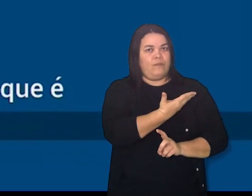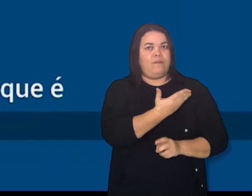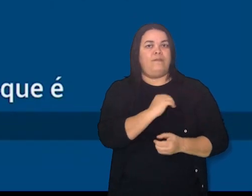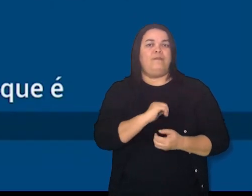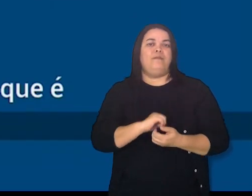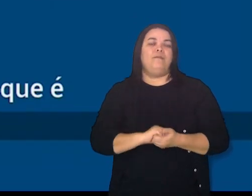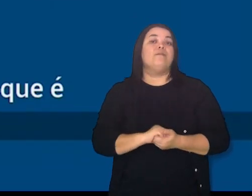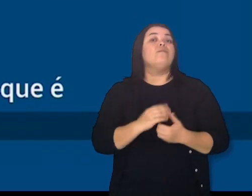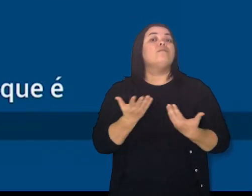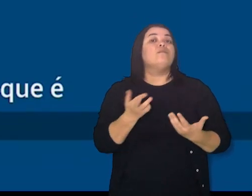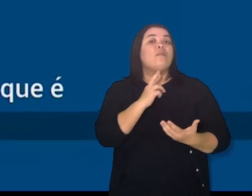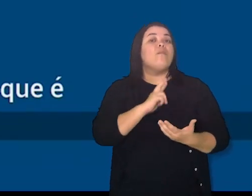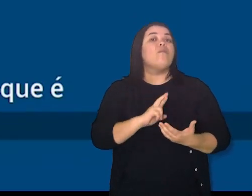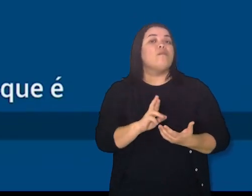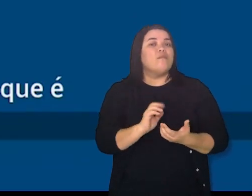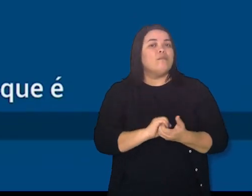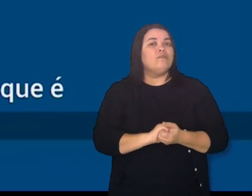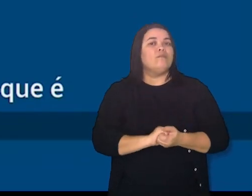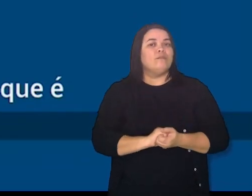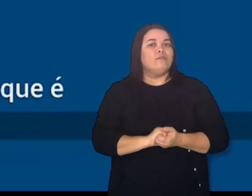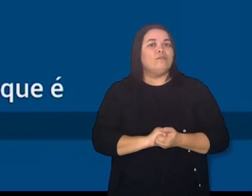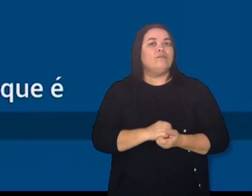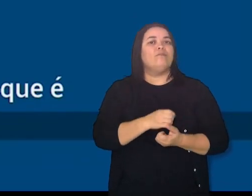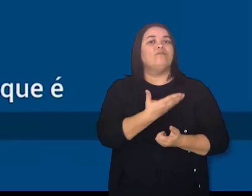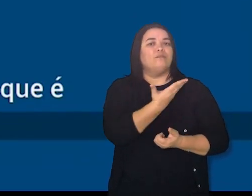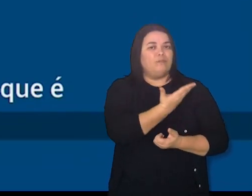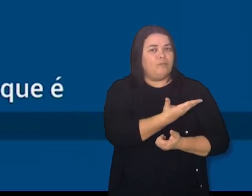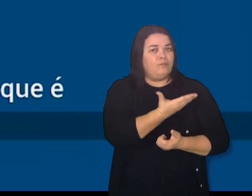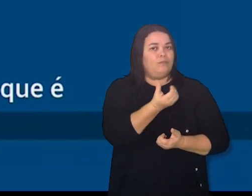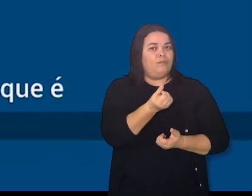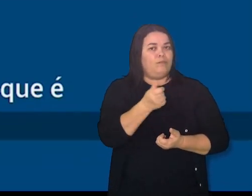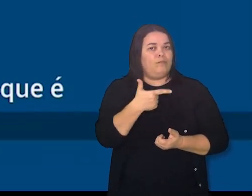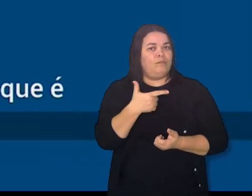5 vezes 5 vezes 5 vezes 5, que vai dar